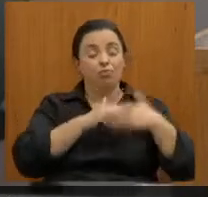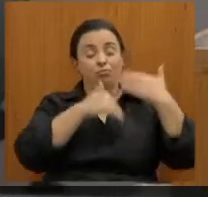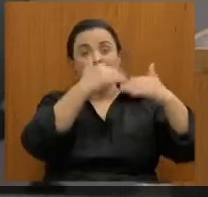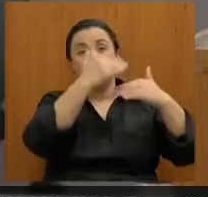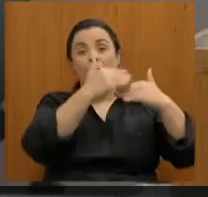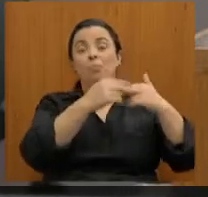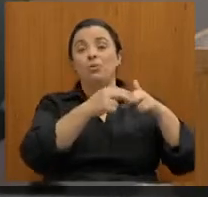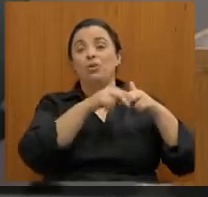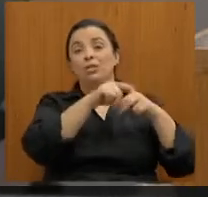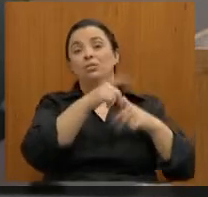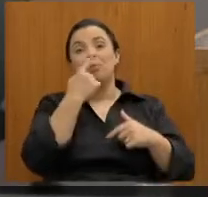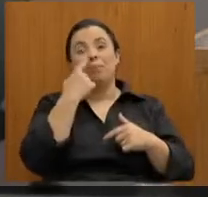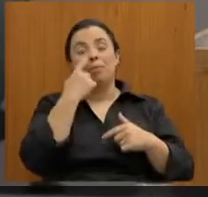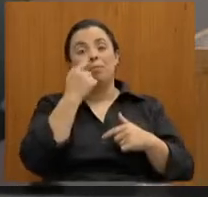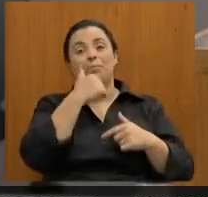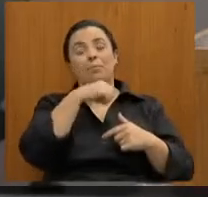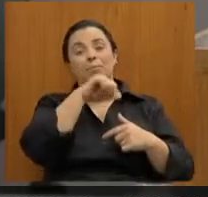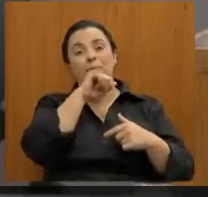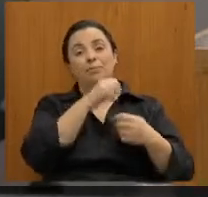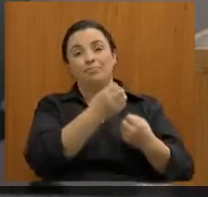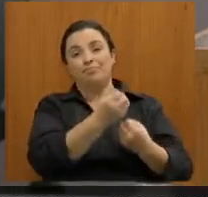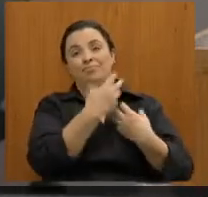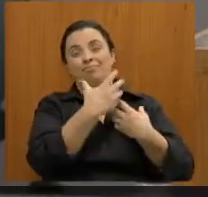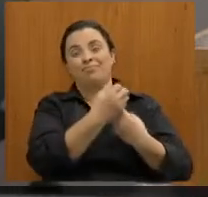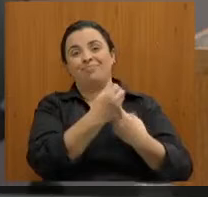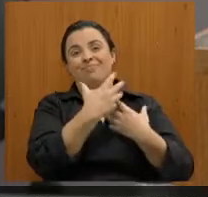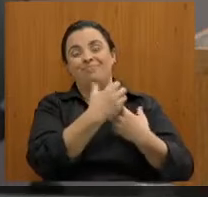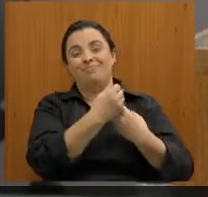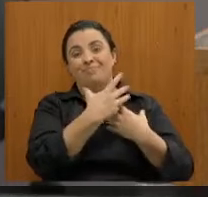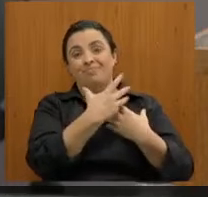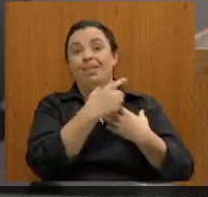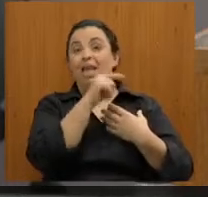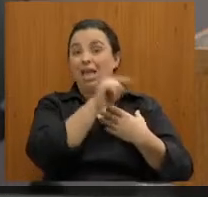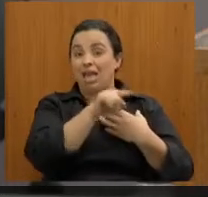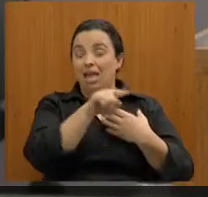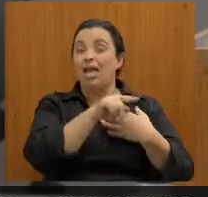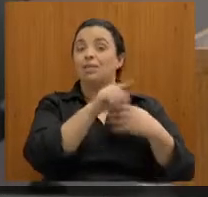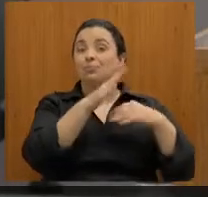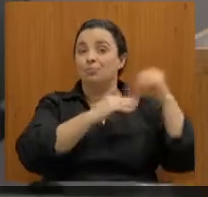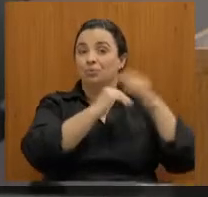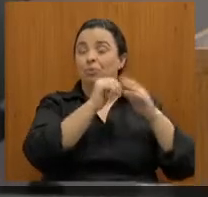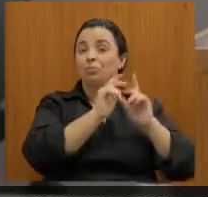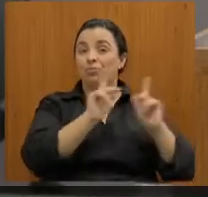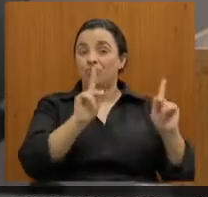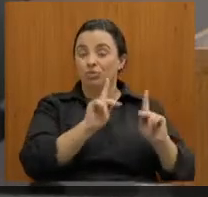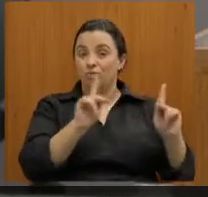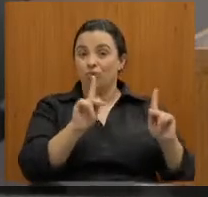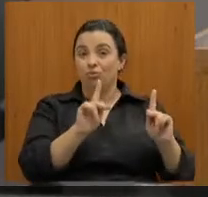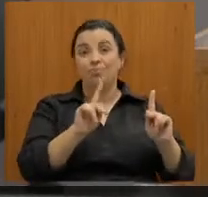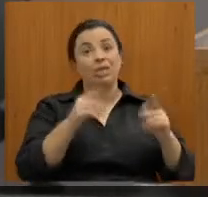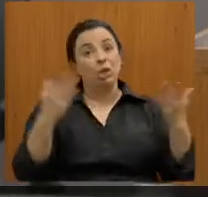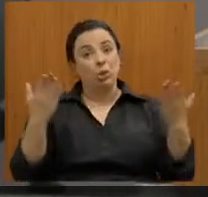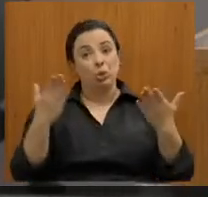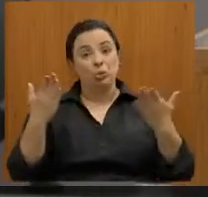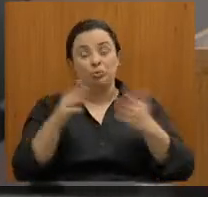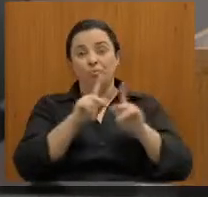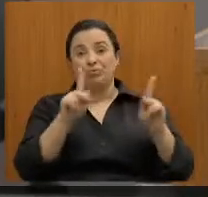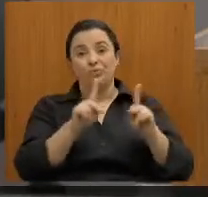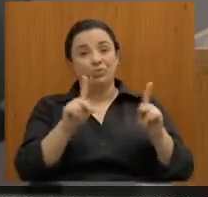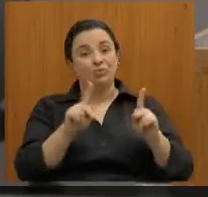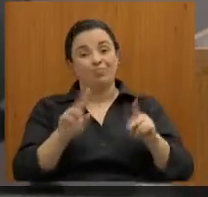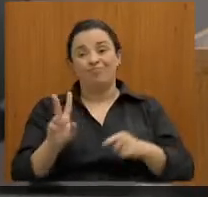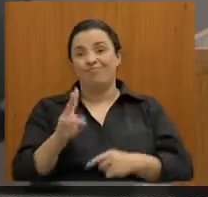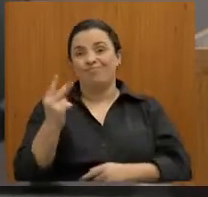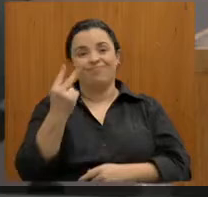que é tão desvalorizada no Brasil e que merece muito mais valorização porque na escola é onde se continua